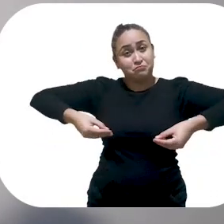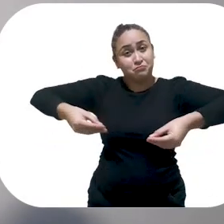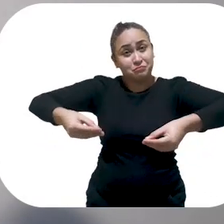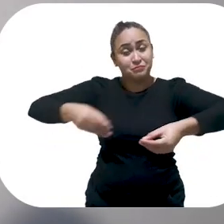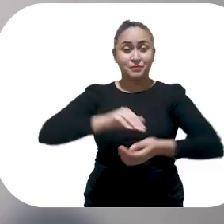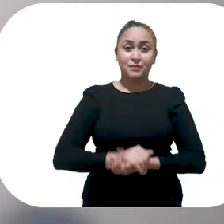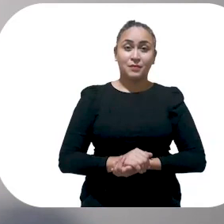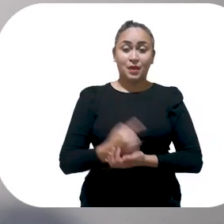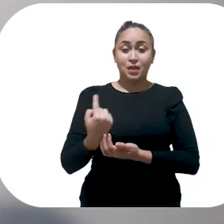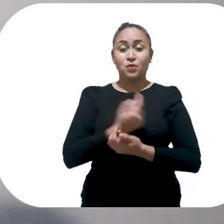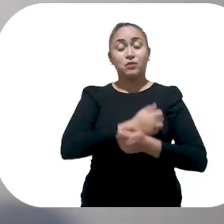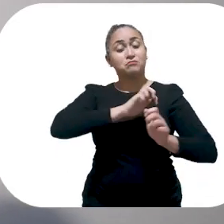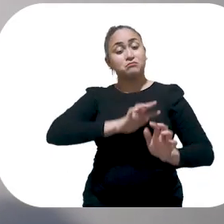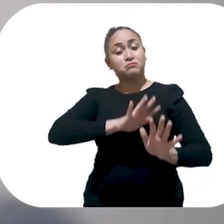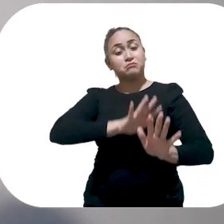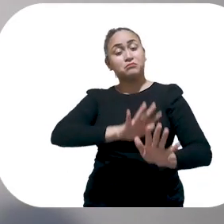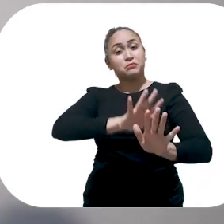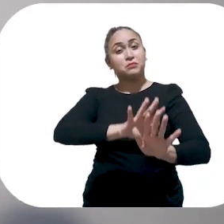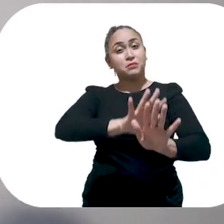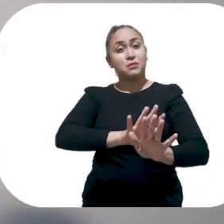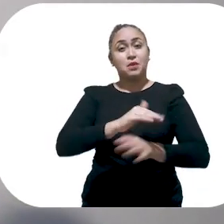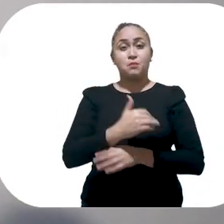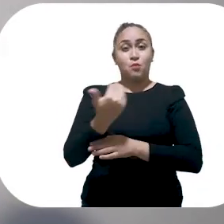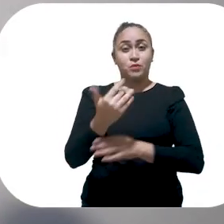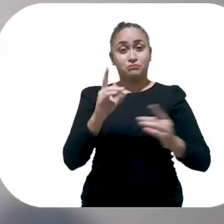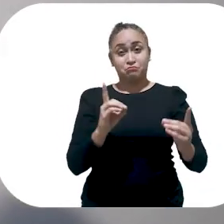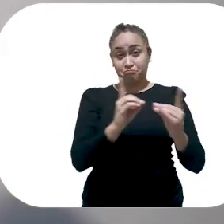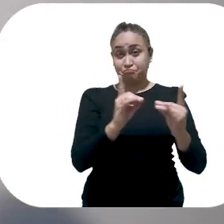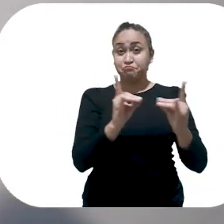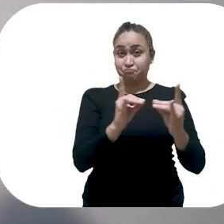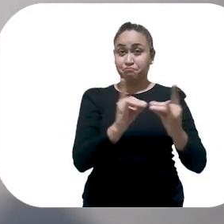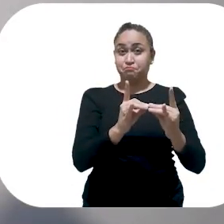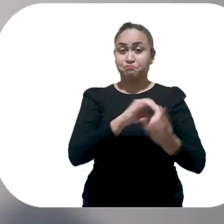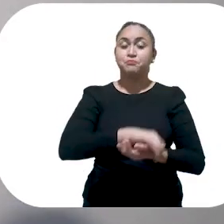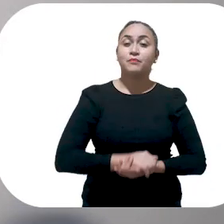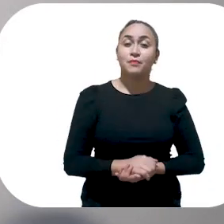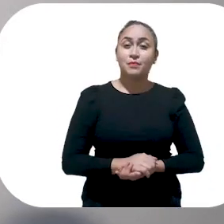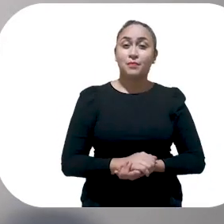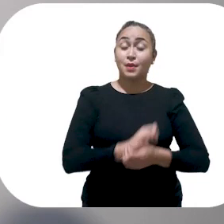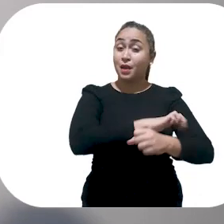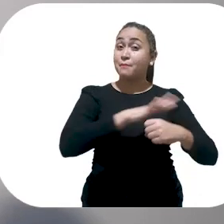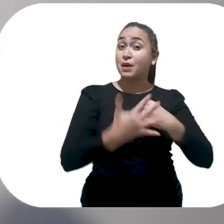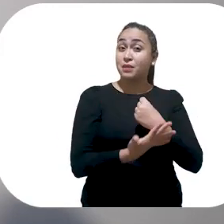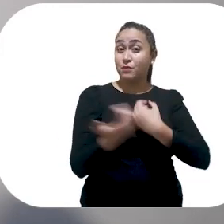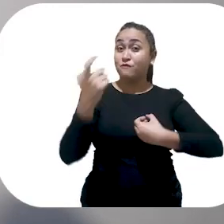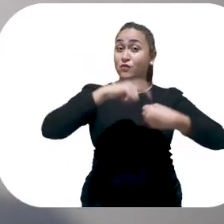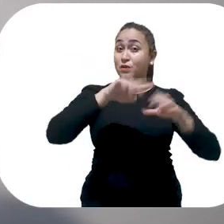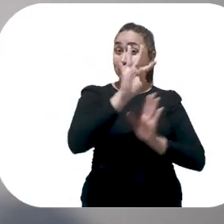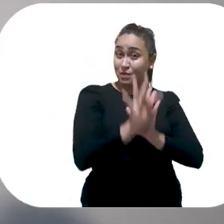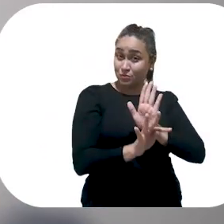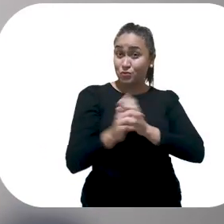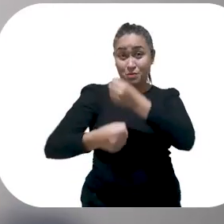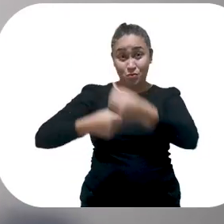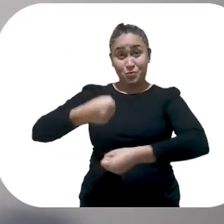um cortejo fúnebre. E aí, em 2020, com a pandemia, eu retomei esse texto, que é de 2020,